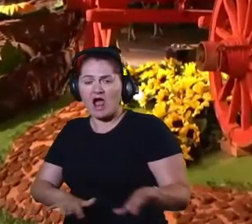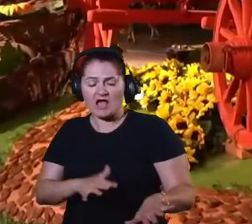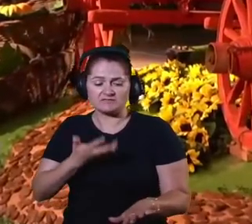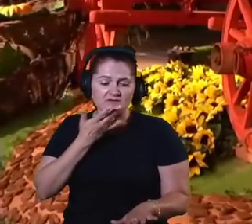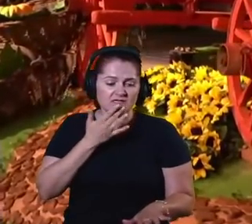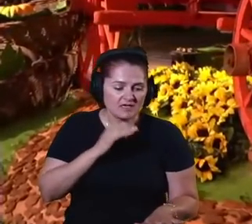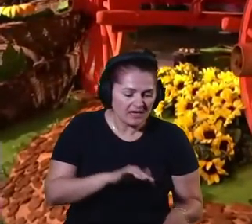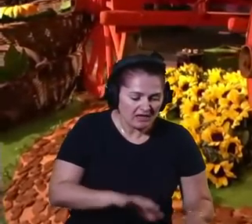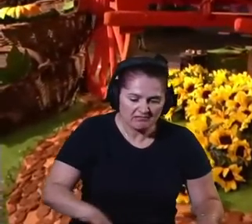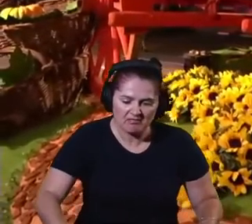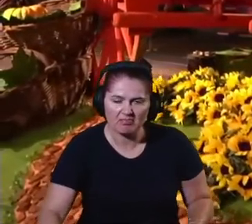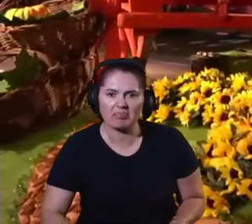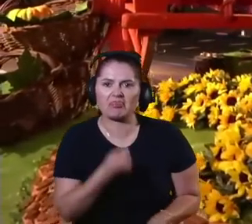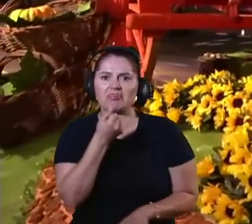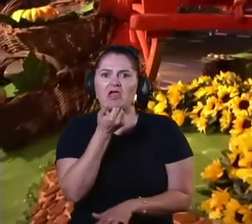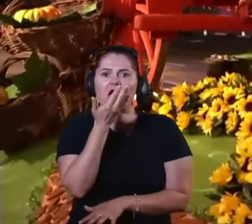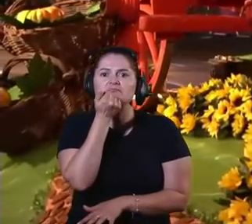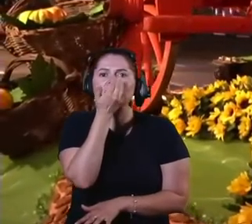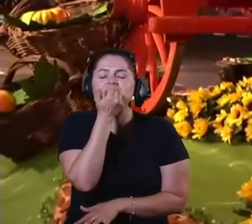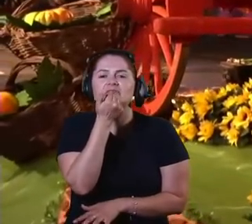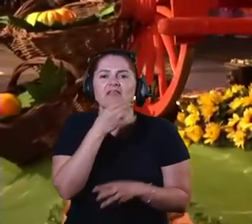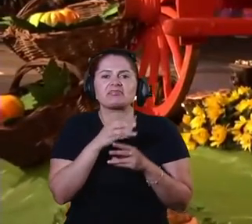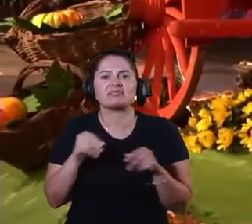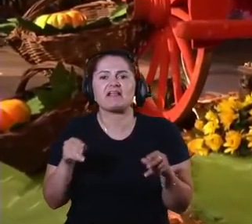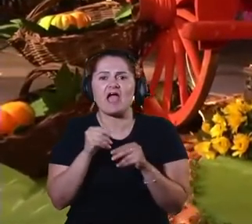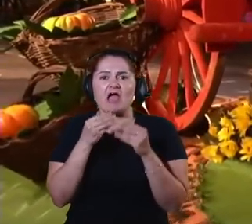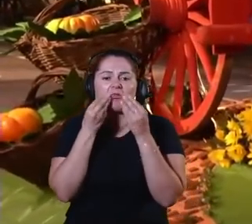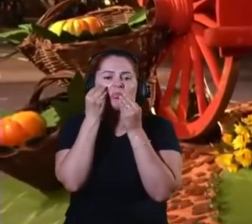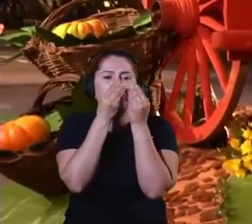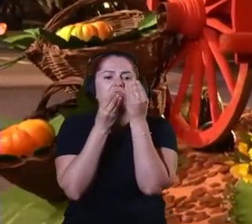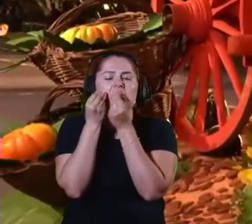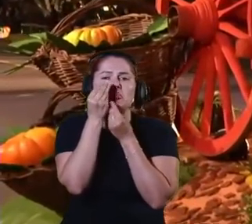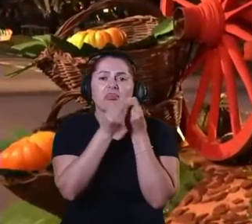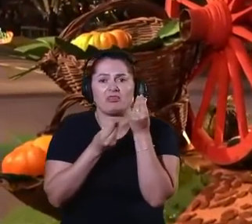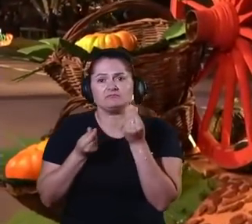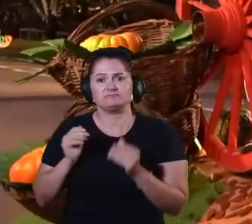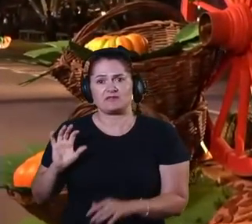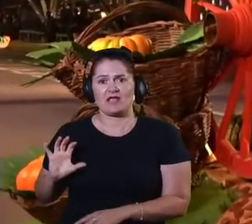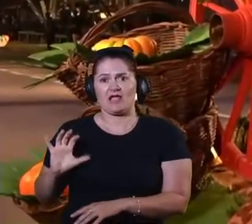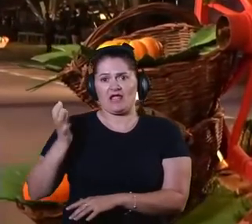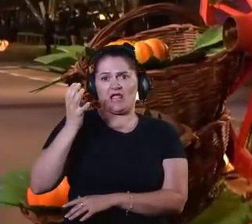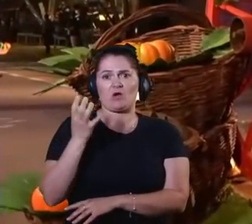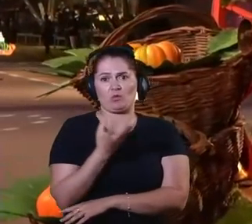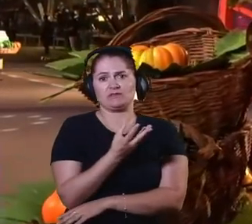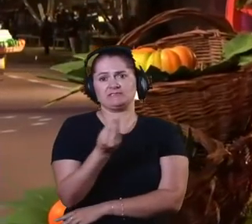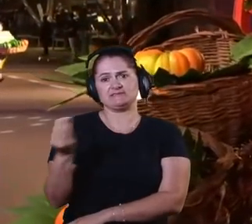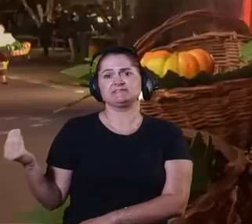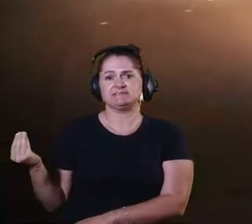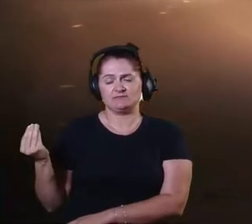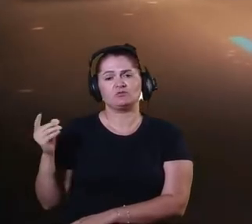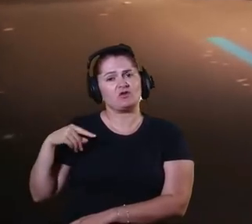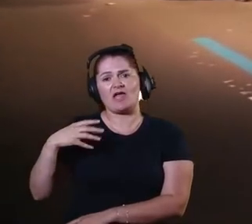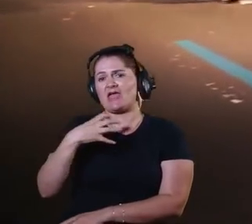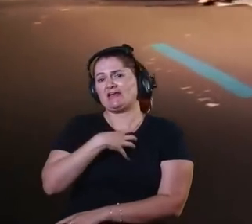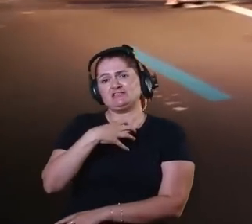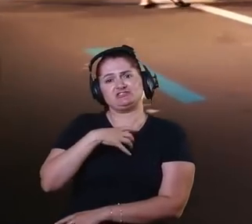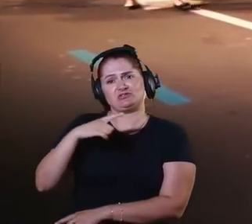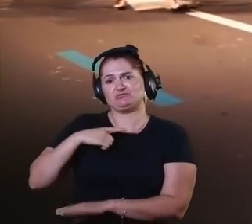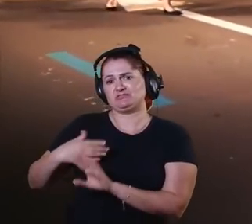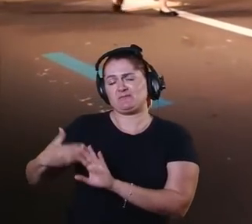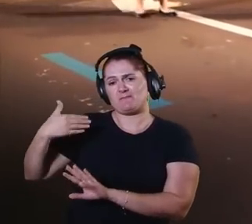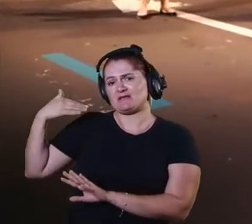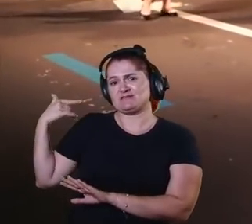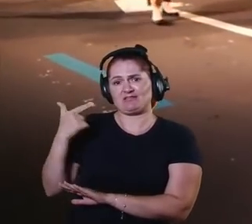os pais iam ver, eles estavam com, pareciam uns bigodes na boca, né, de barro, de terra. Isso acontecia muito. Era a forma que se tinha, porque não